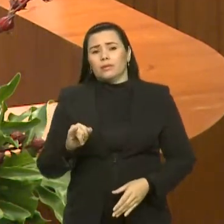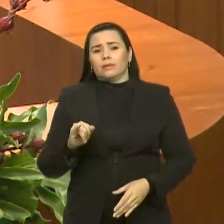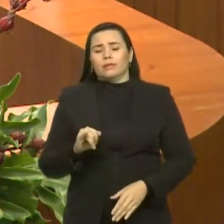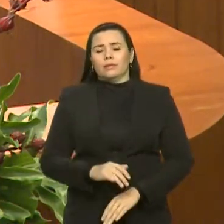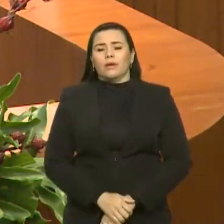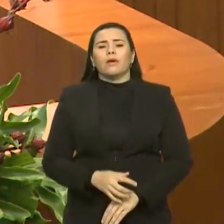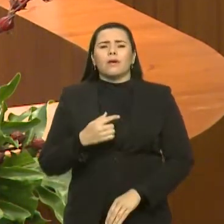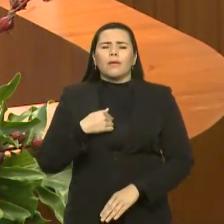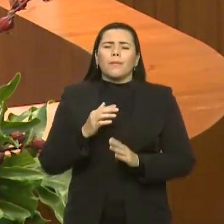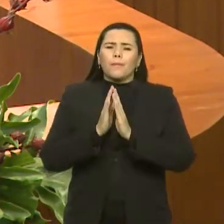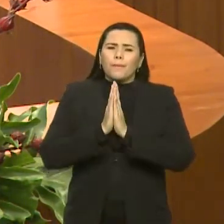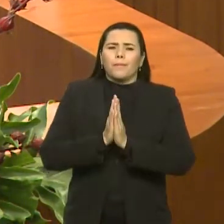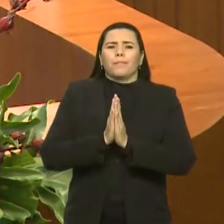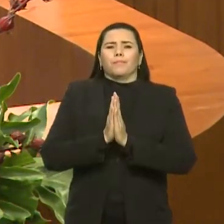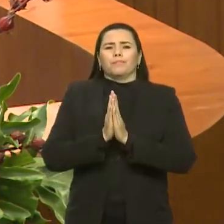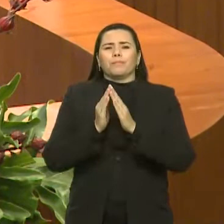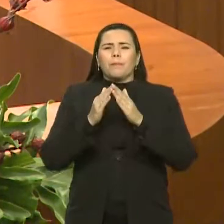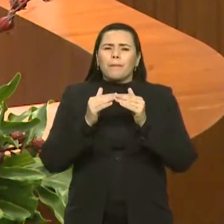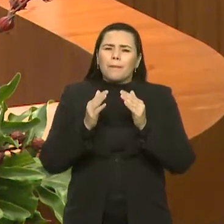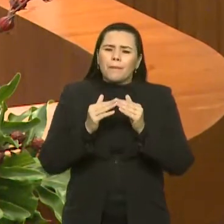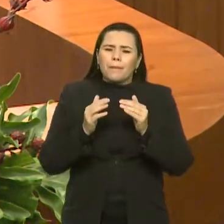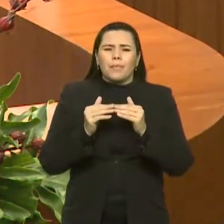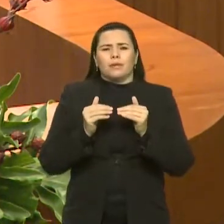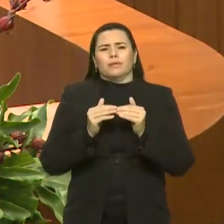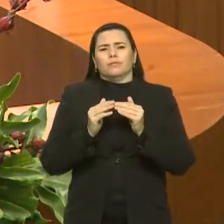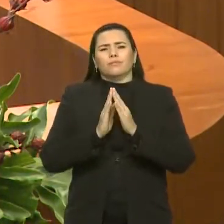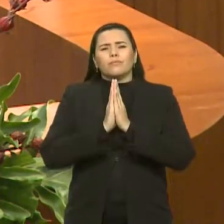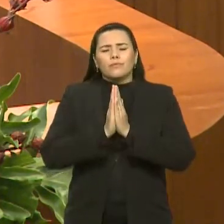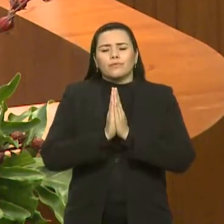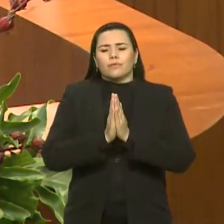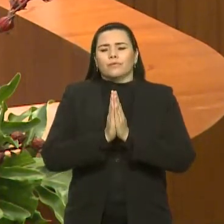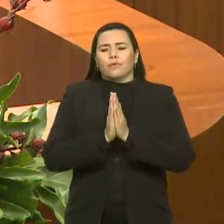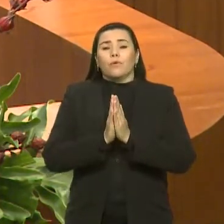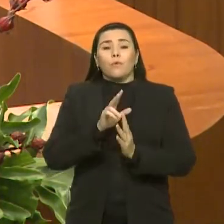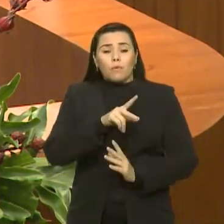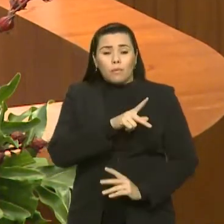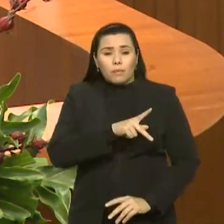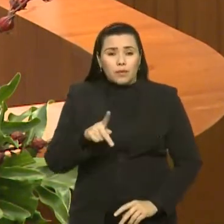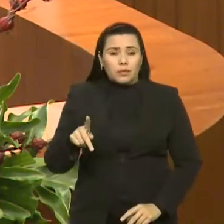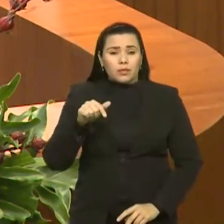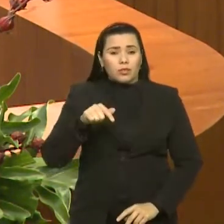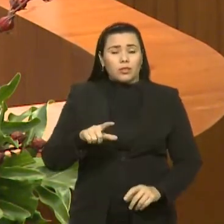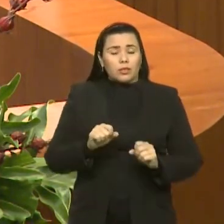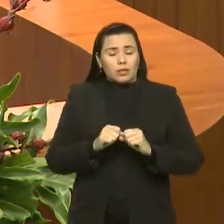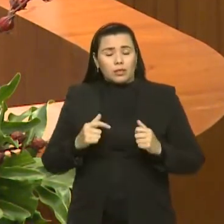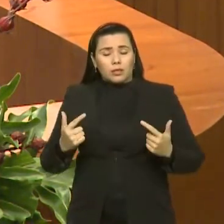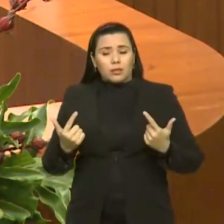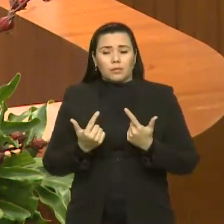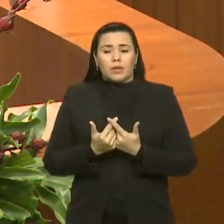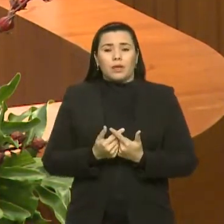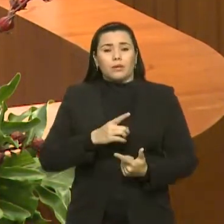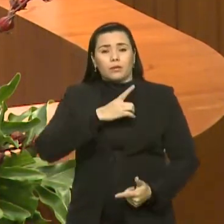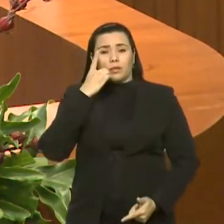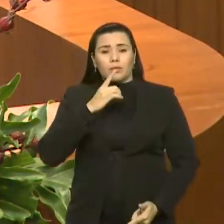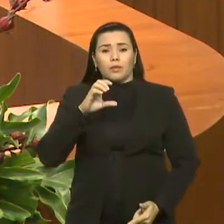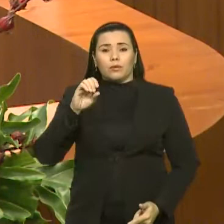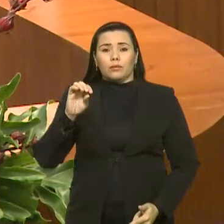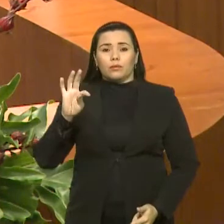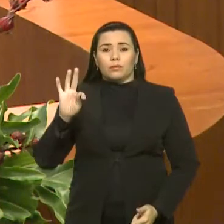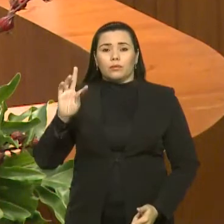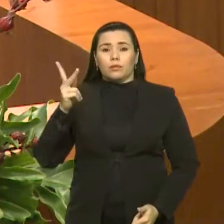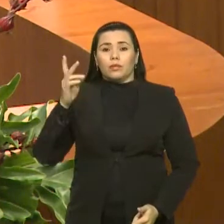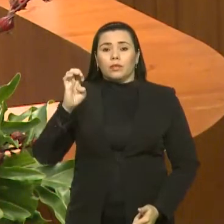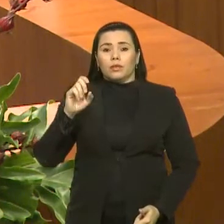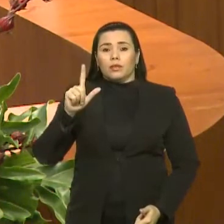peço, humildemente, que o presidente desta casa, o deputado Otelino Neto, que tem a